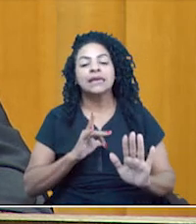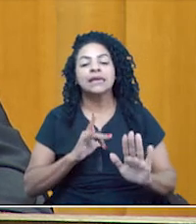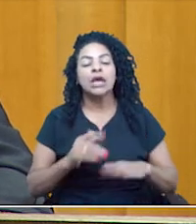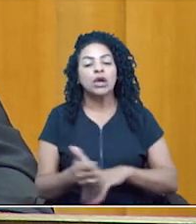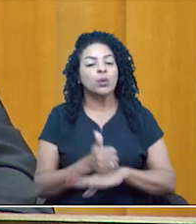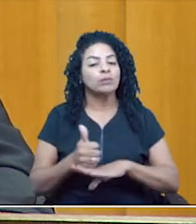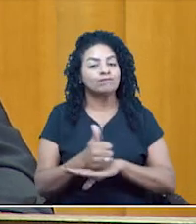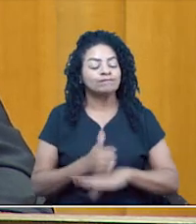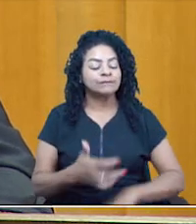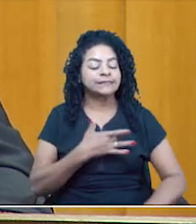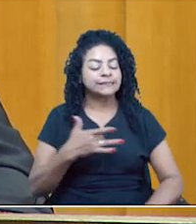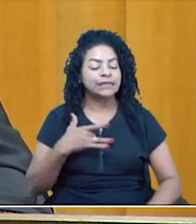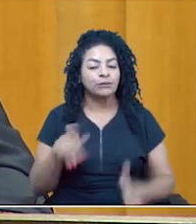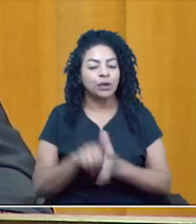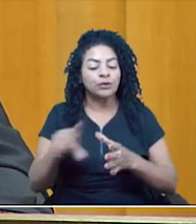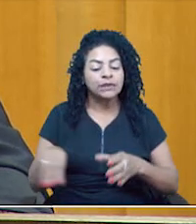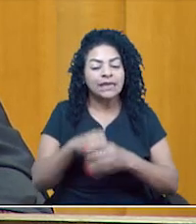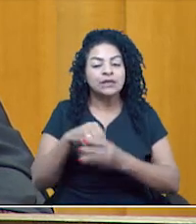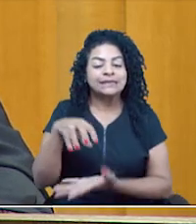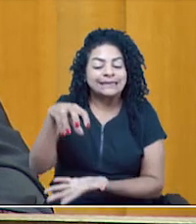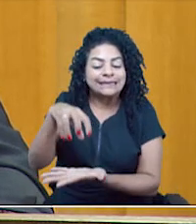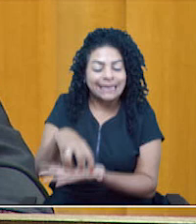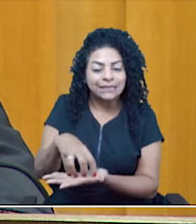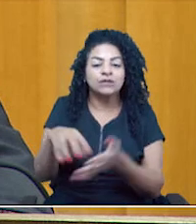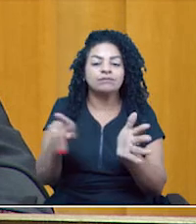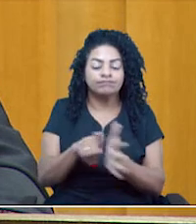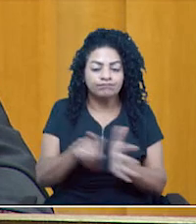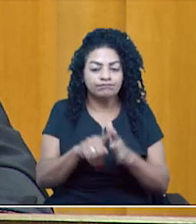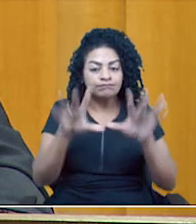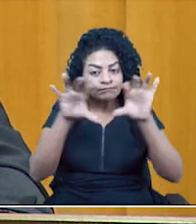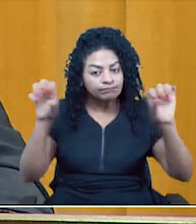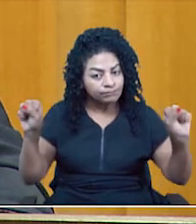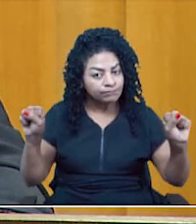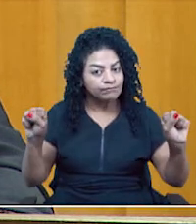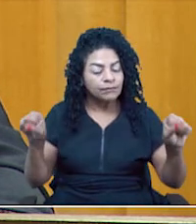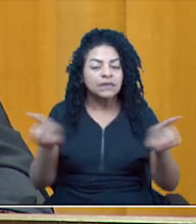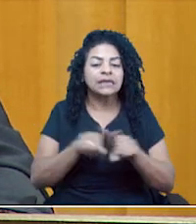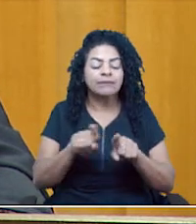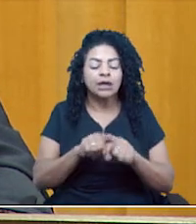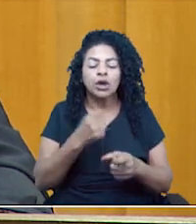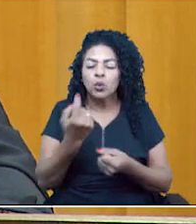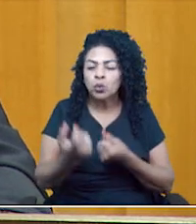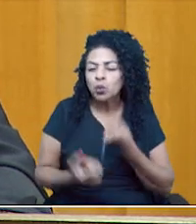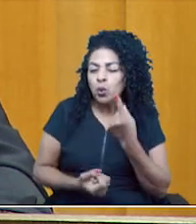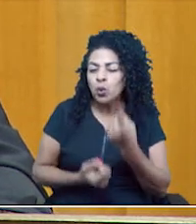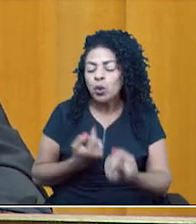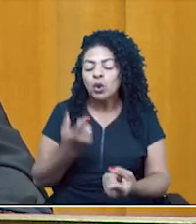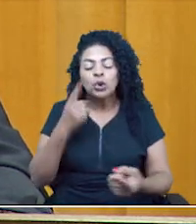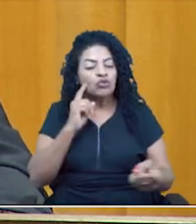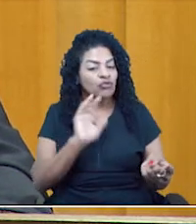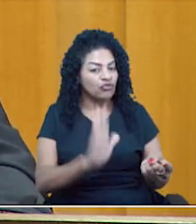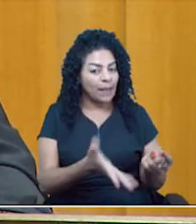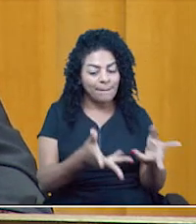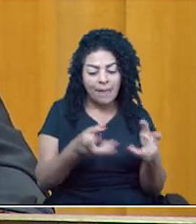tribunal. E, eventualmente, episodicamente, em alguma ação semestral ou anual, eles